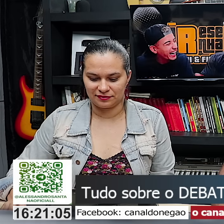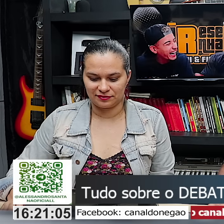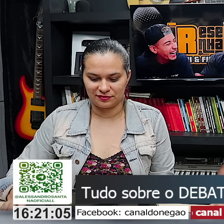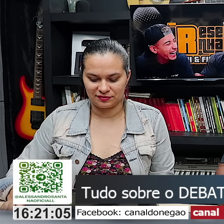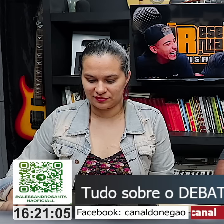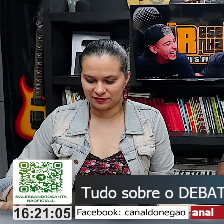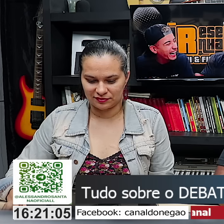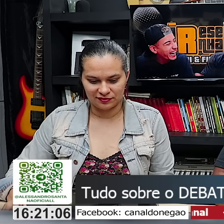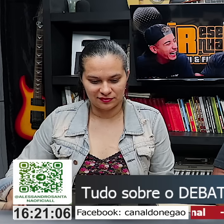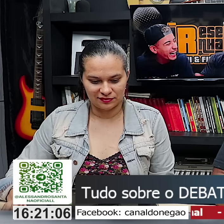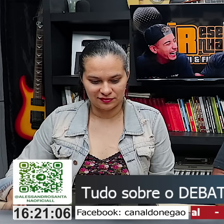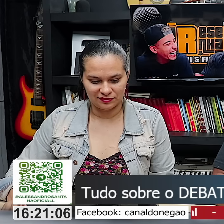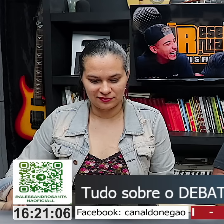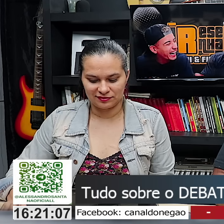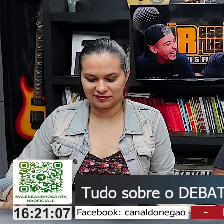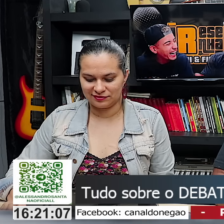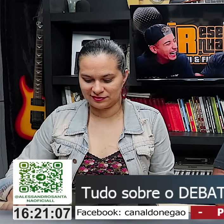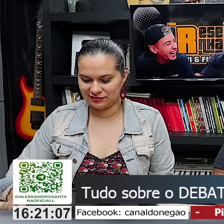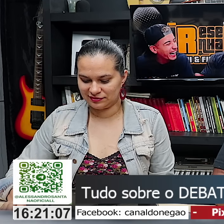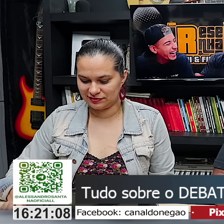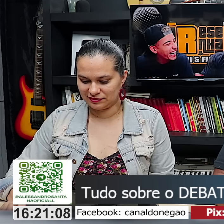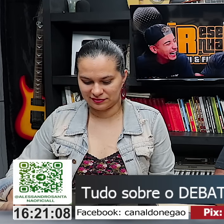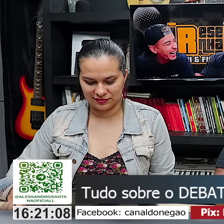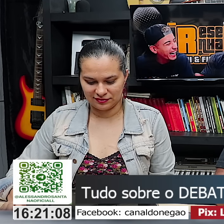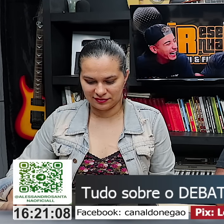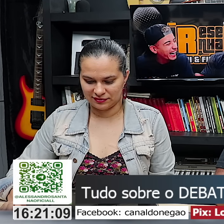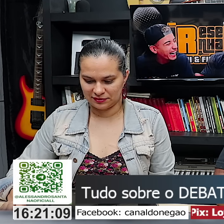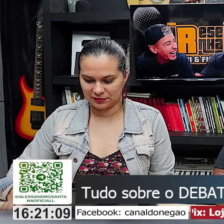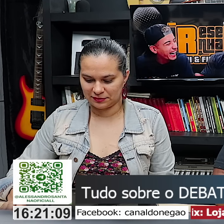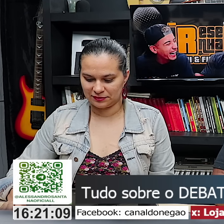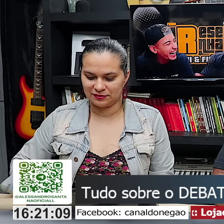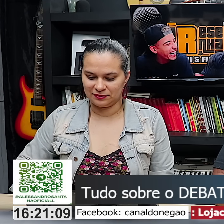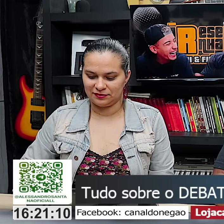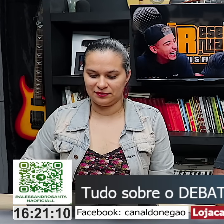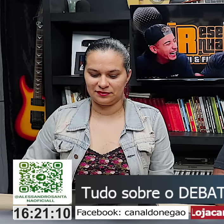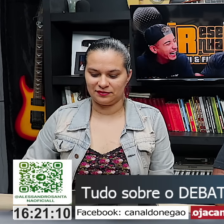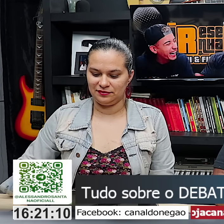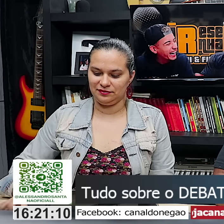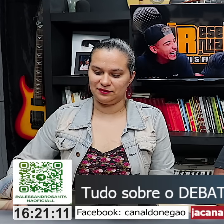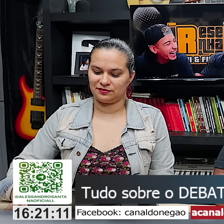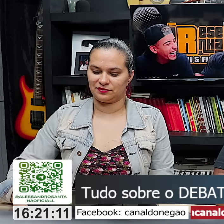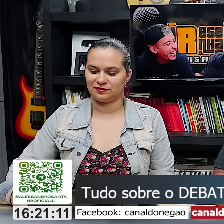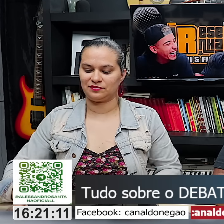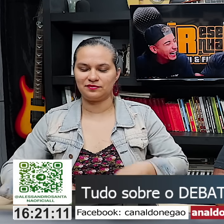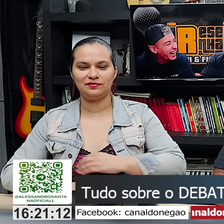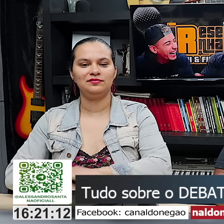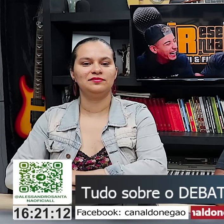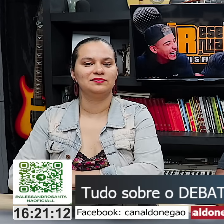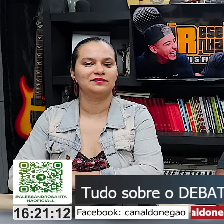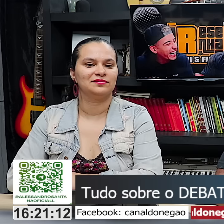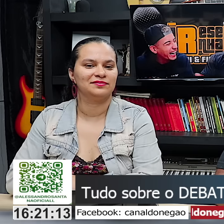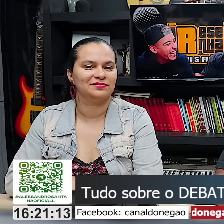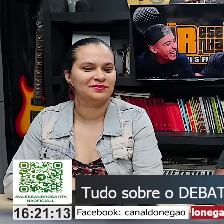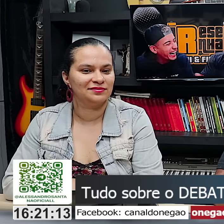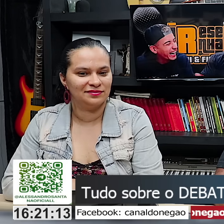E aí, beleza? Para você que não me conhece, meu nome é Alessandro, mais conhecido como Negão. Para você que já me conhece, eu quero pedir para você que, por favor, se ainda não for inscrito no canal,